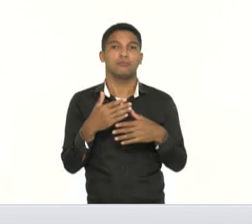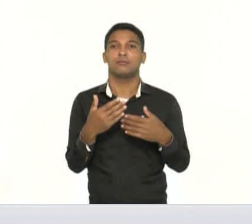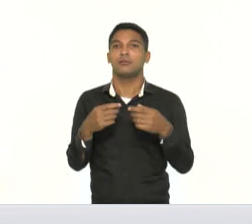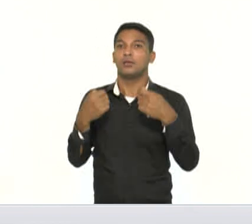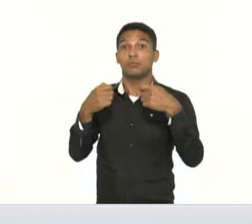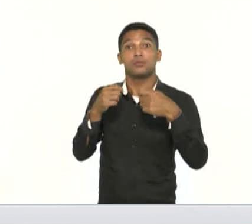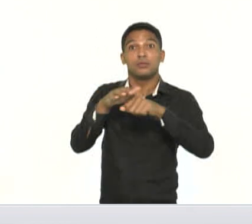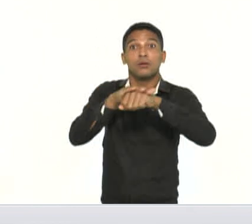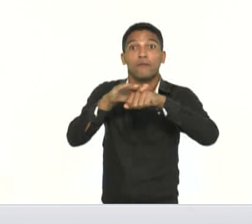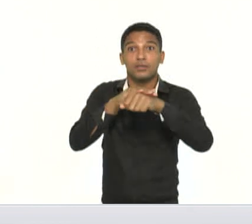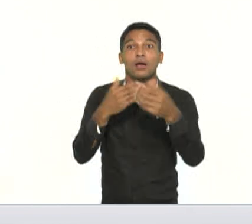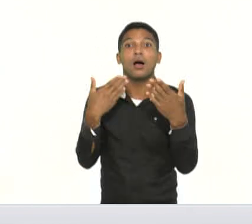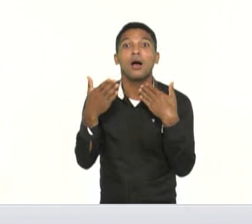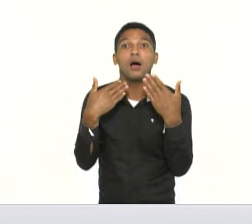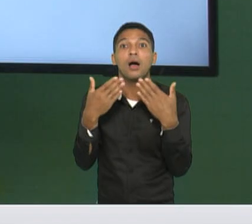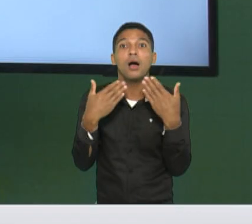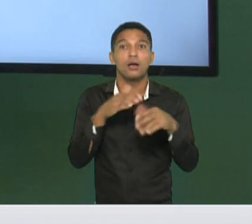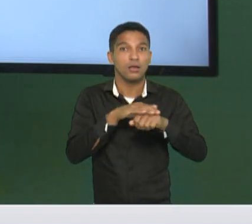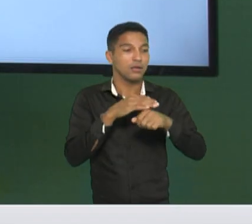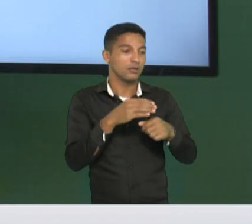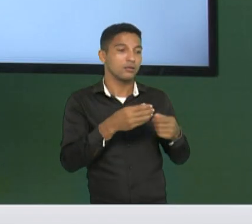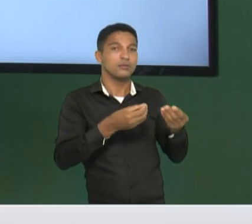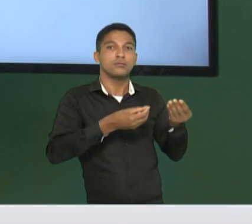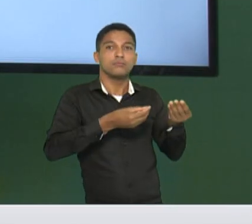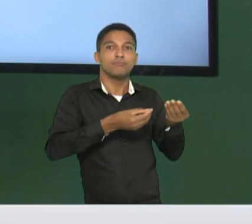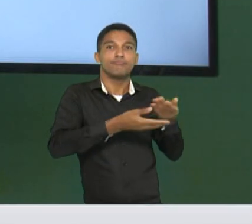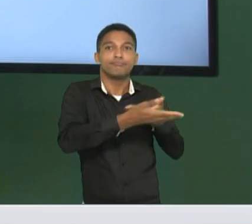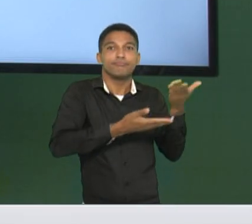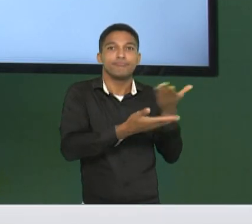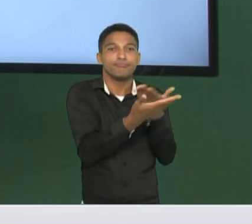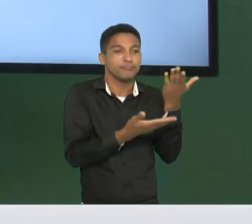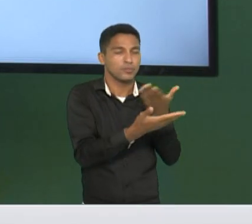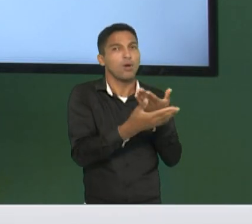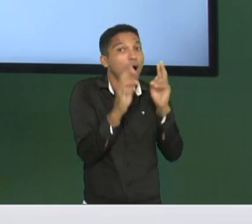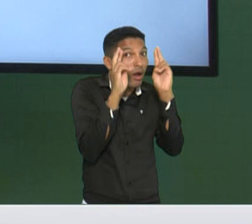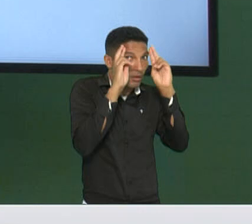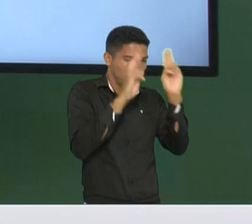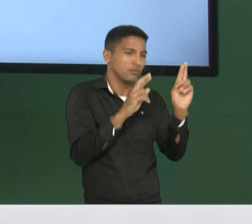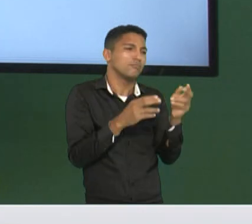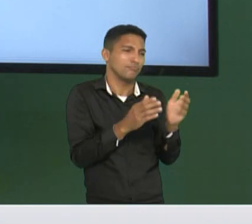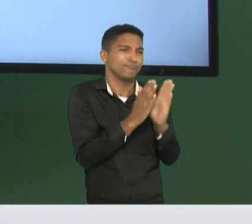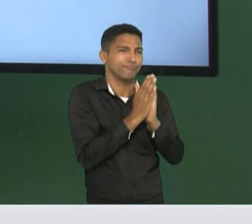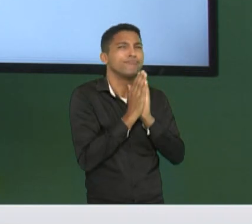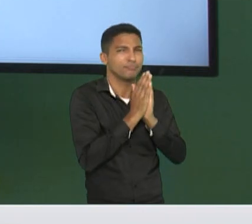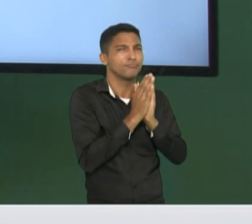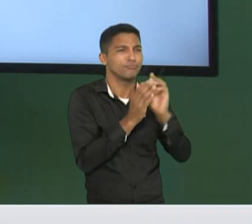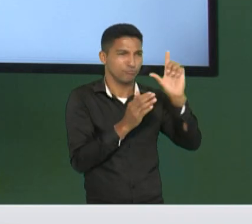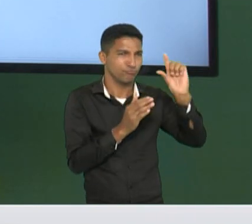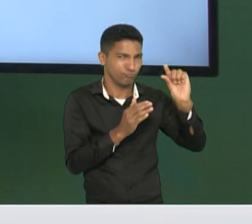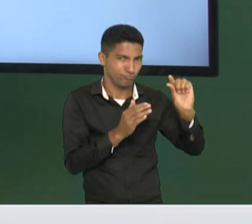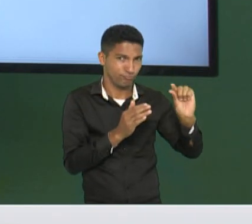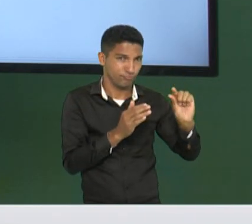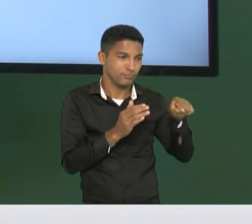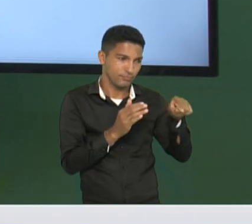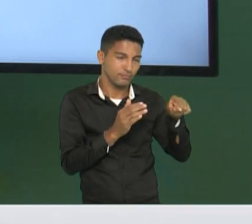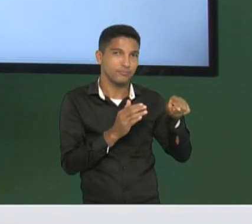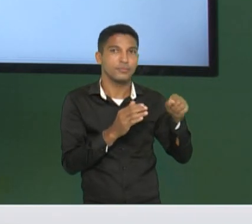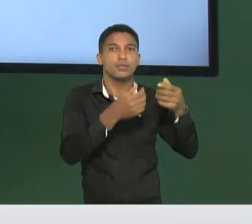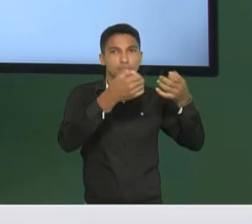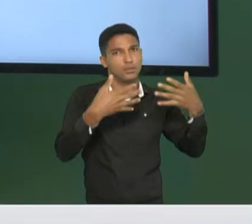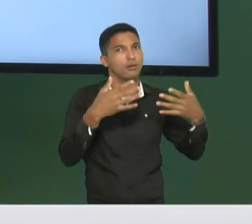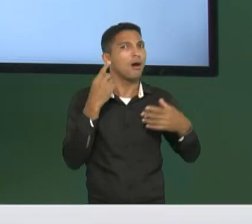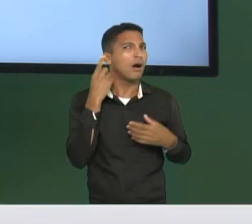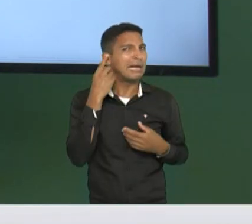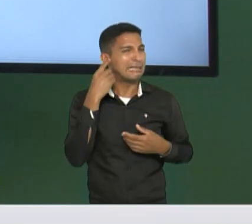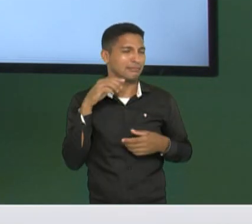se entende. Então, primeiro passo, a conversa com respeito, com tranquilidade, e você vai lá e explica como